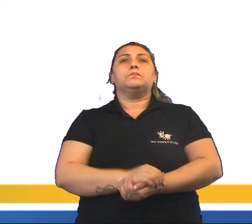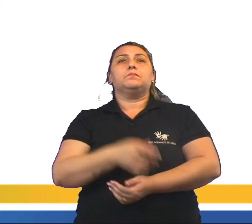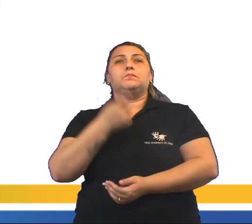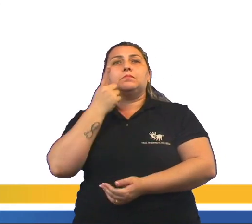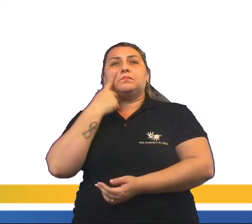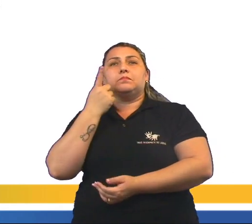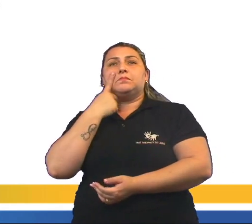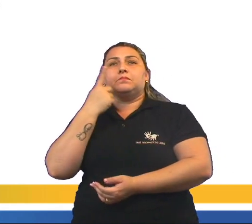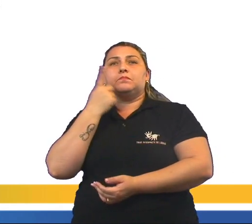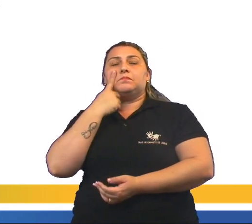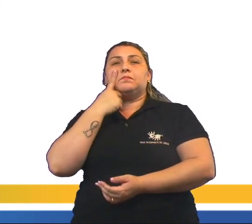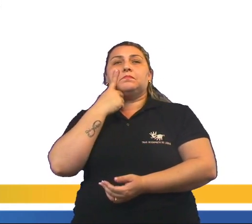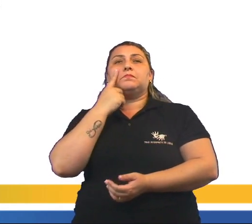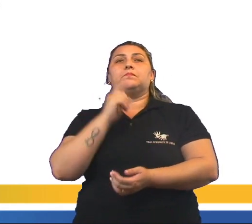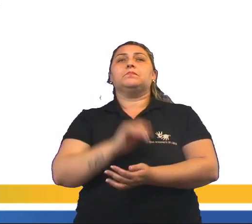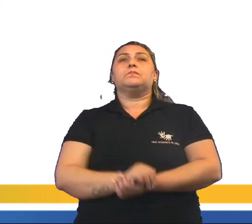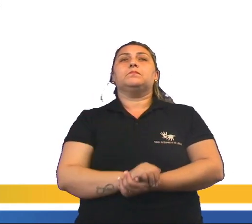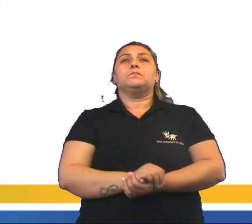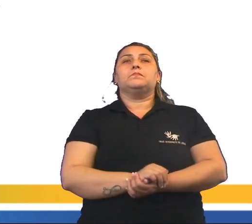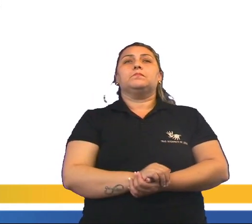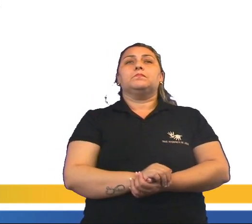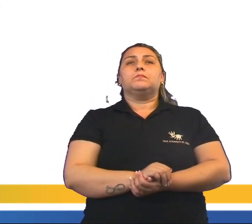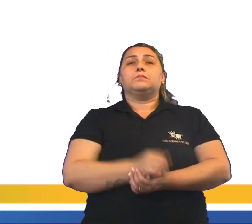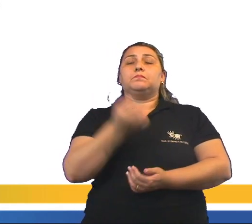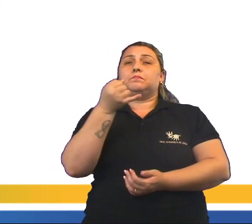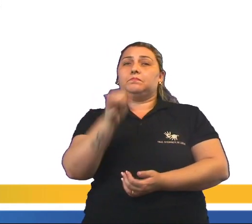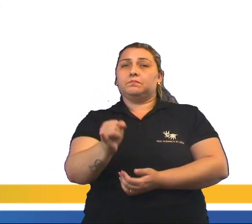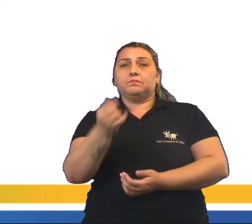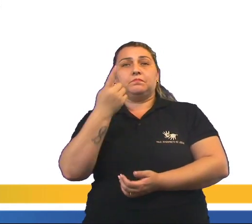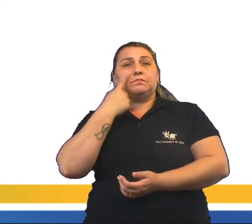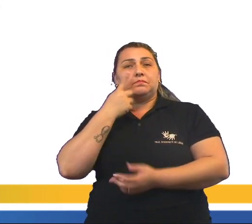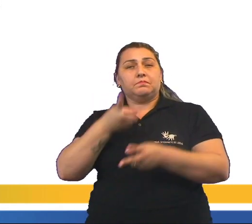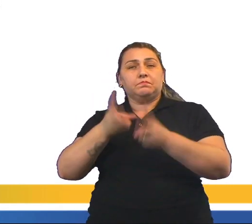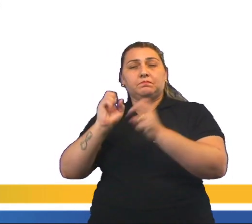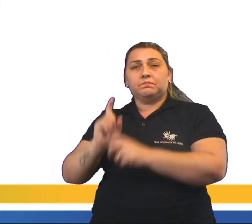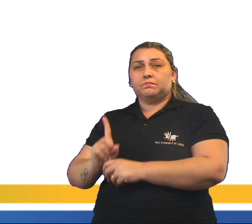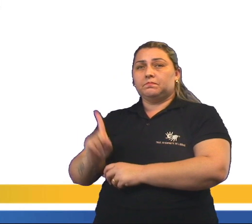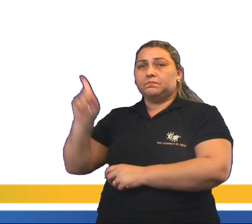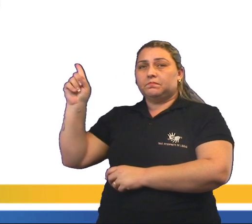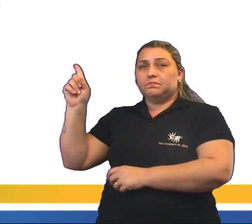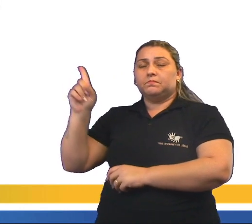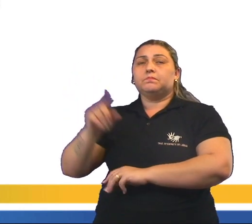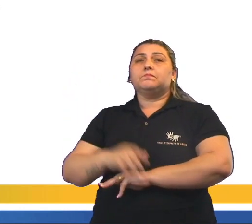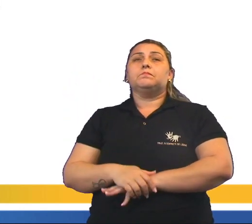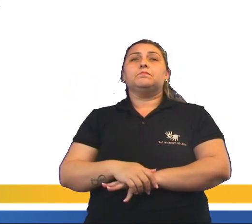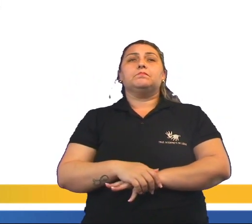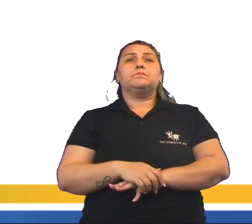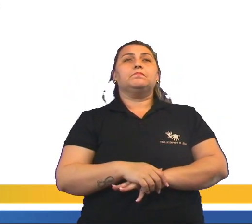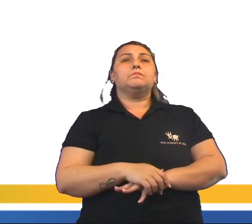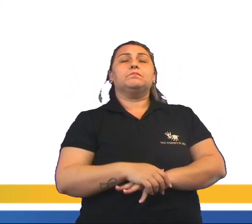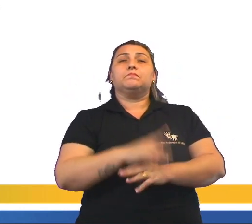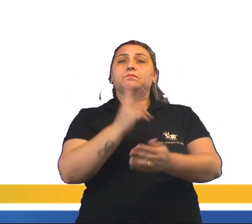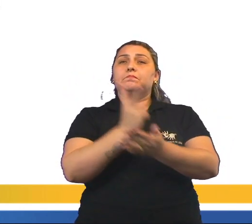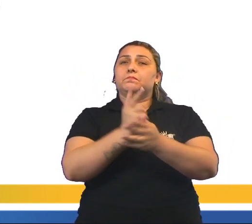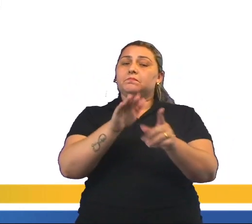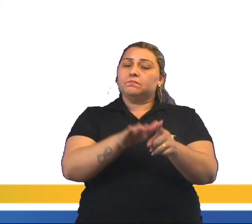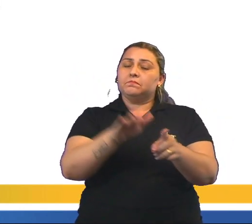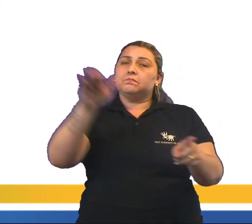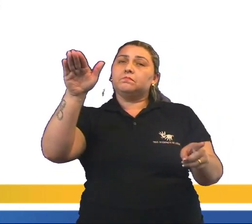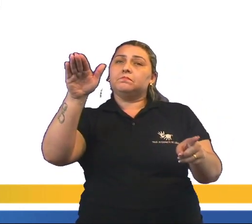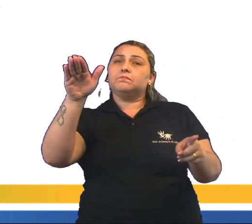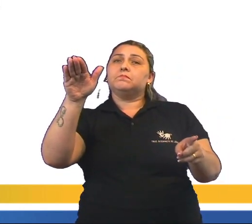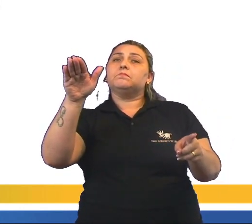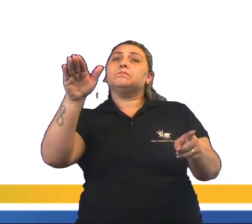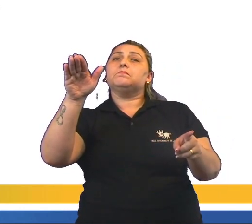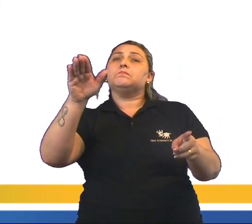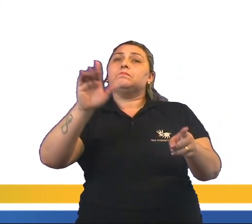Observe que só é o inverso do primeiro se você olhar aí quando o termo é sempre maior